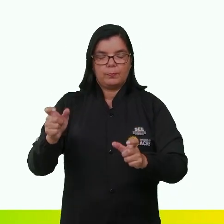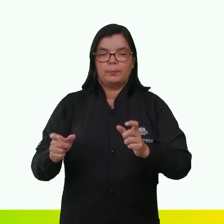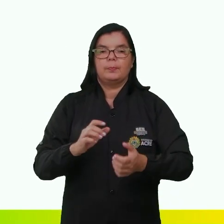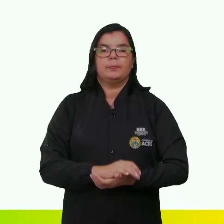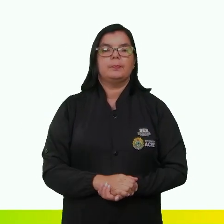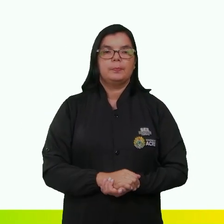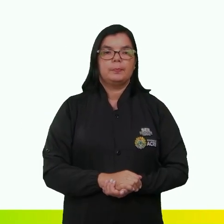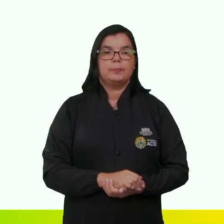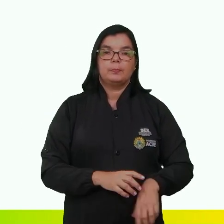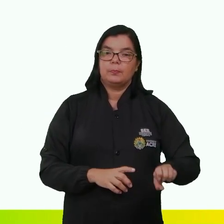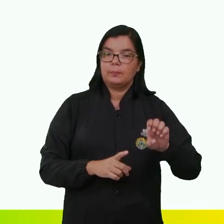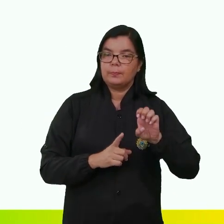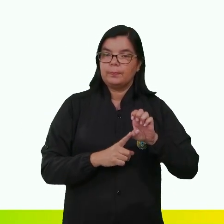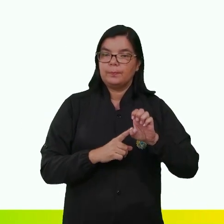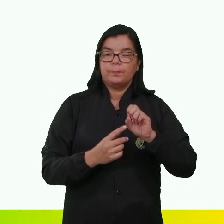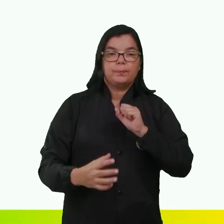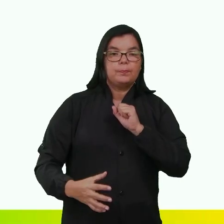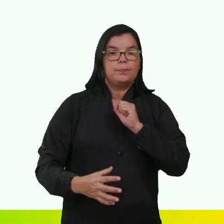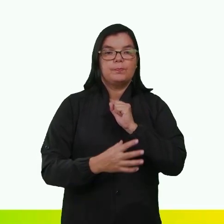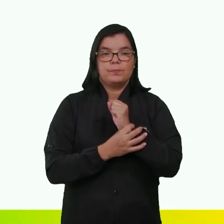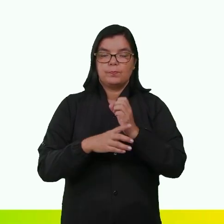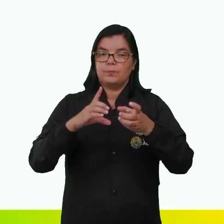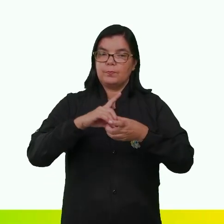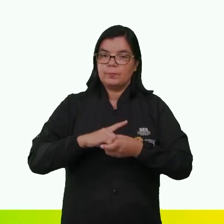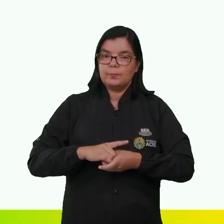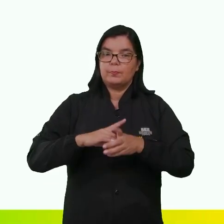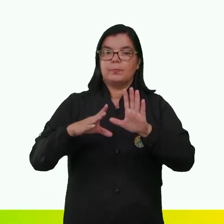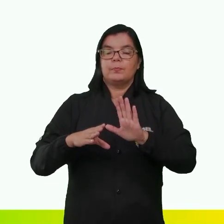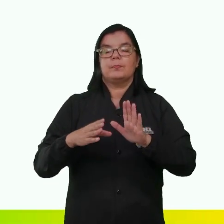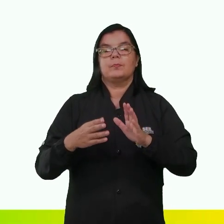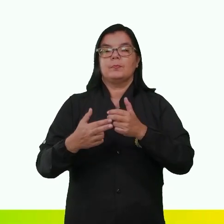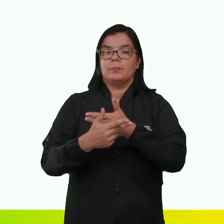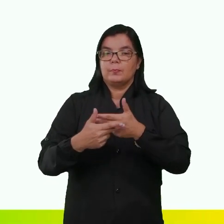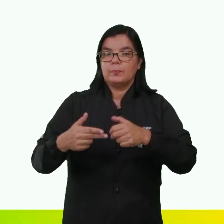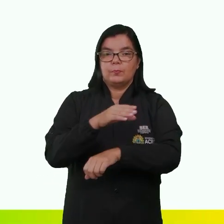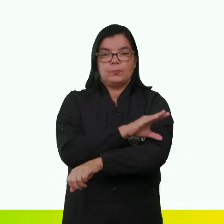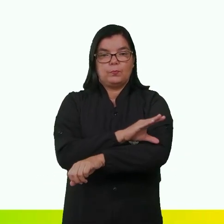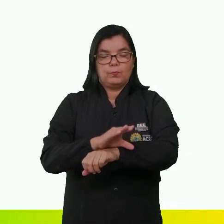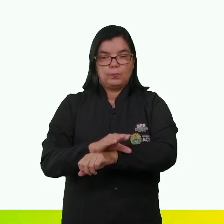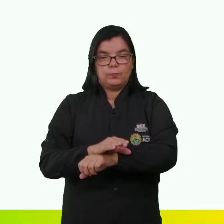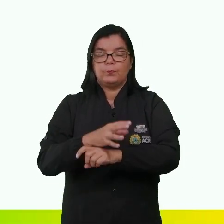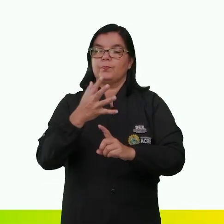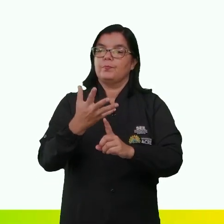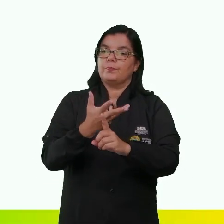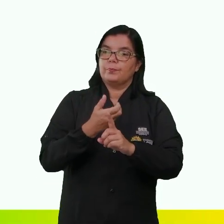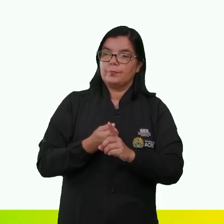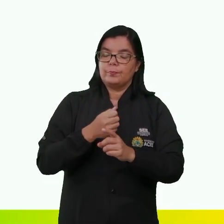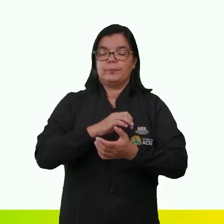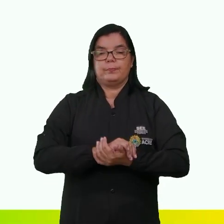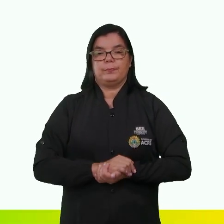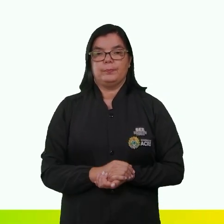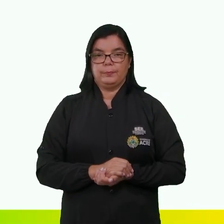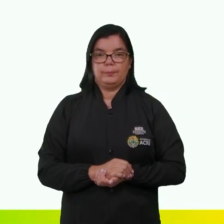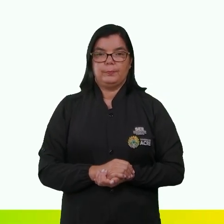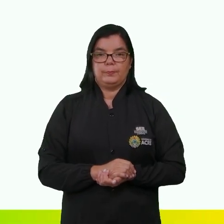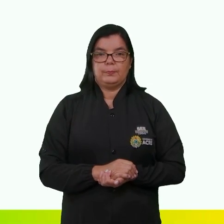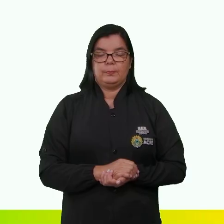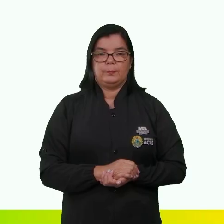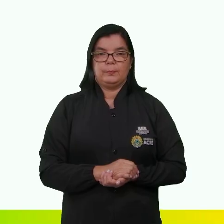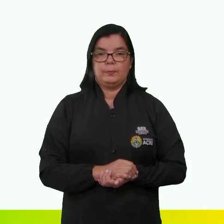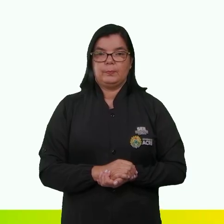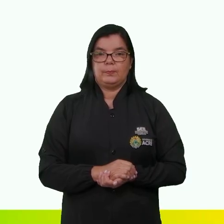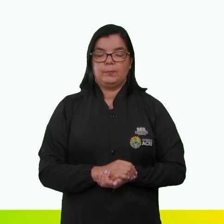dos indivíduos, e letra E, garantir a democratização dos conteúdos culturais e